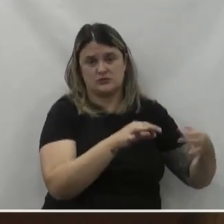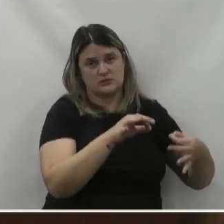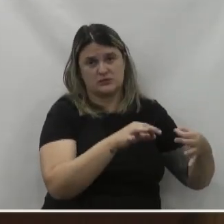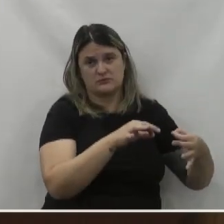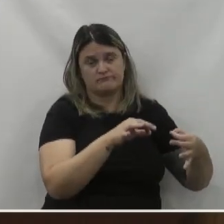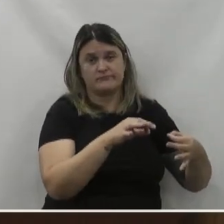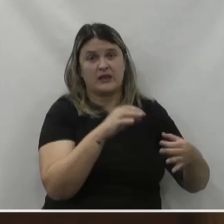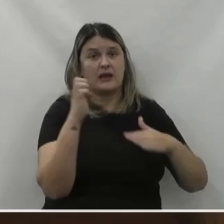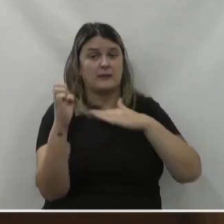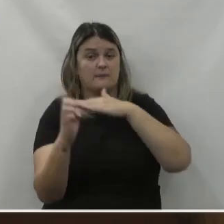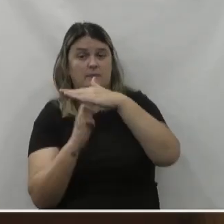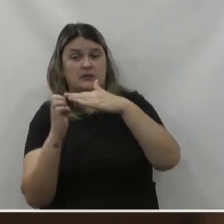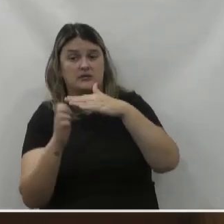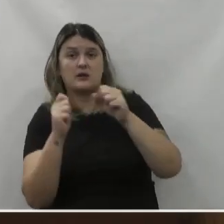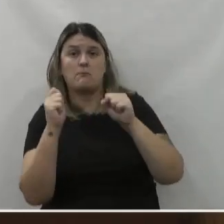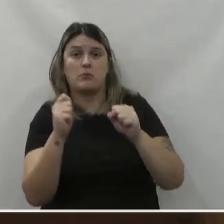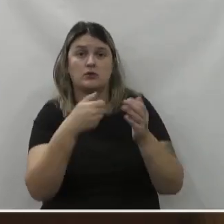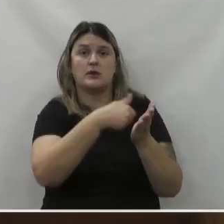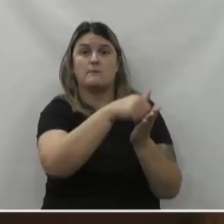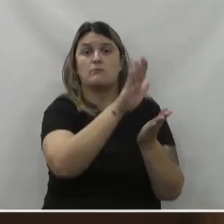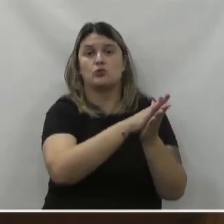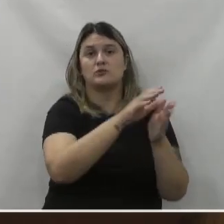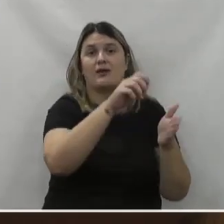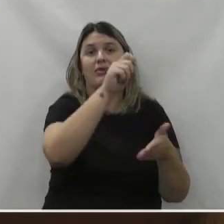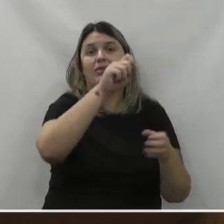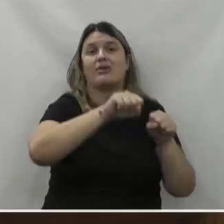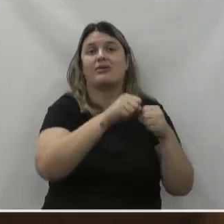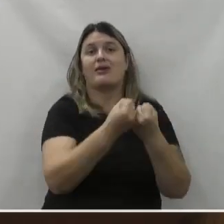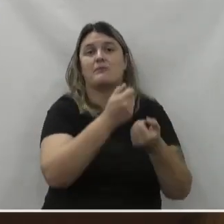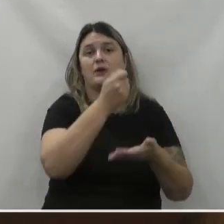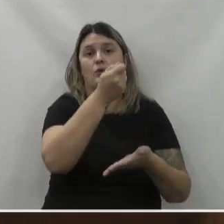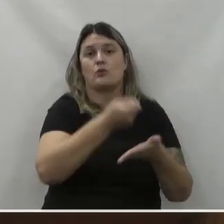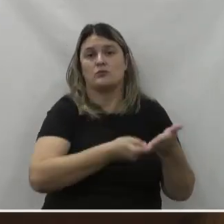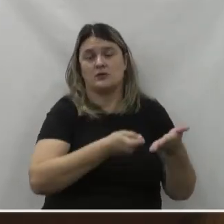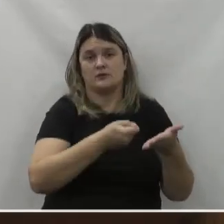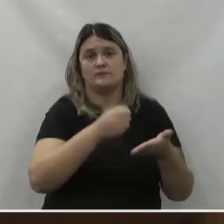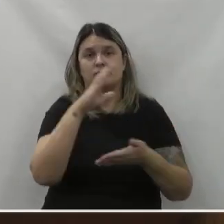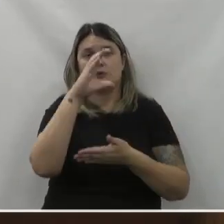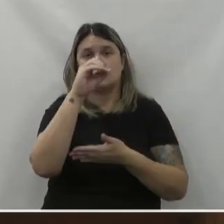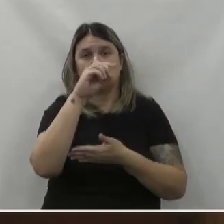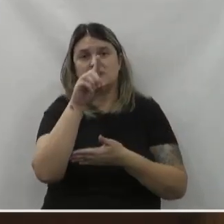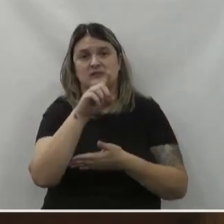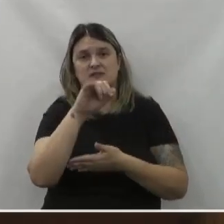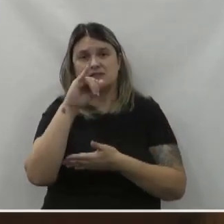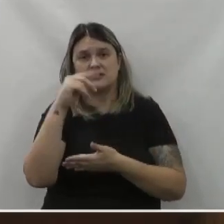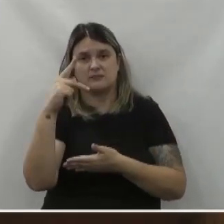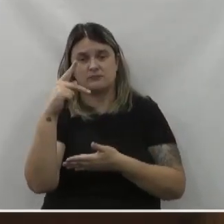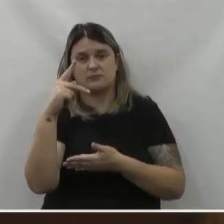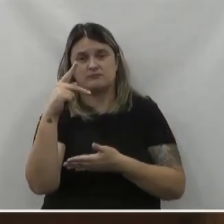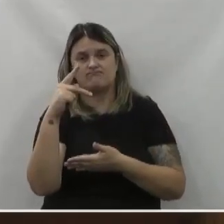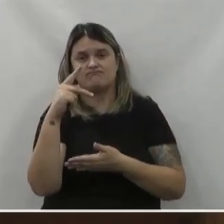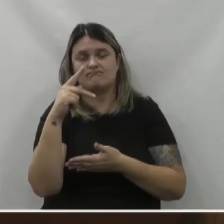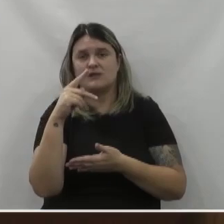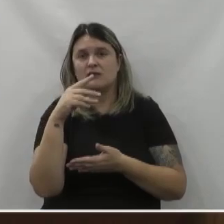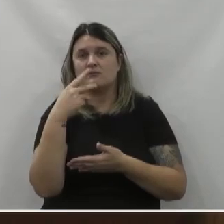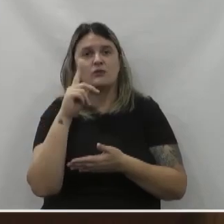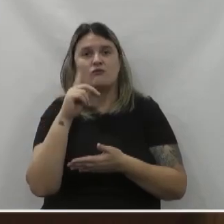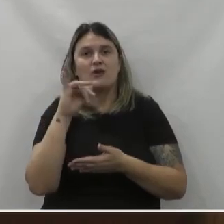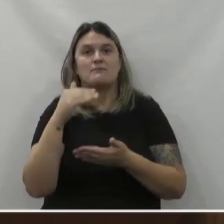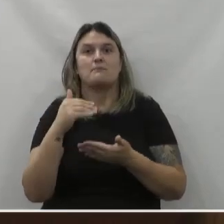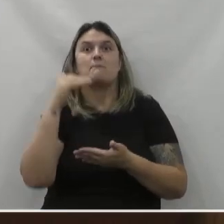decisão, a empresa poderá cobrar na justiça a multa rescisória. E a COSIP, como foi falada, né, ela jamais será aumentada,